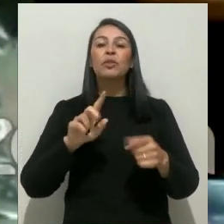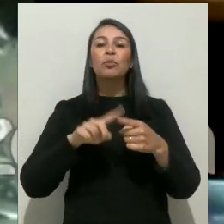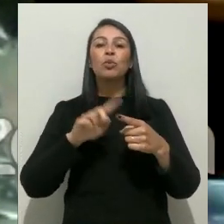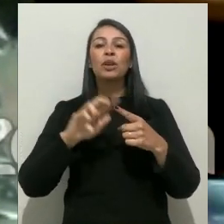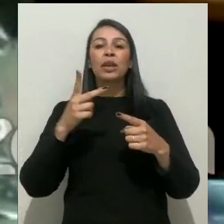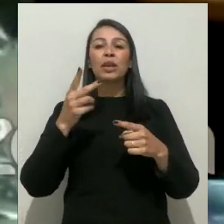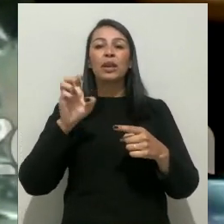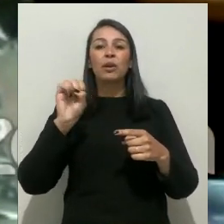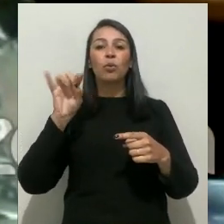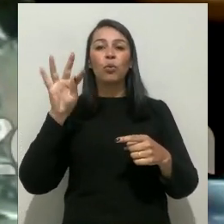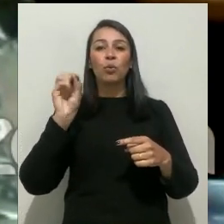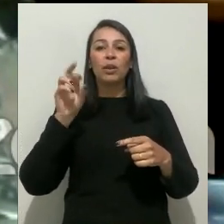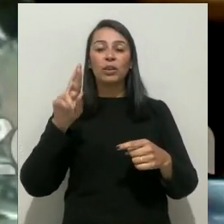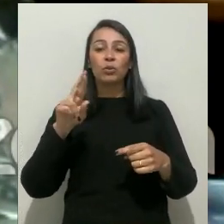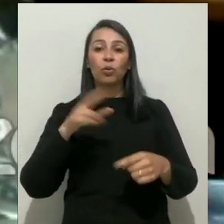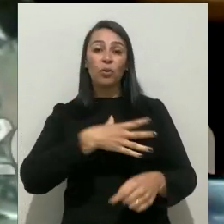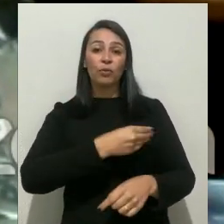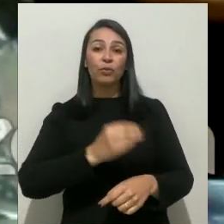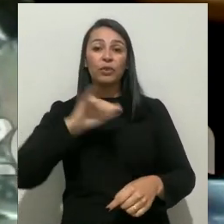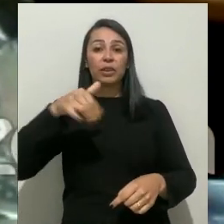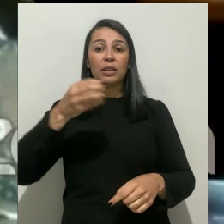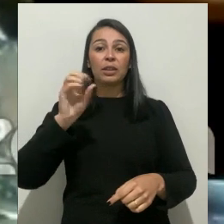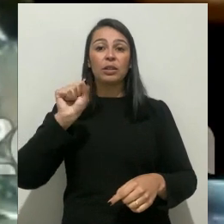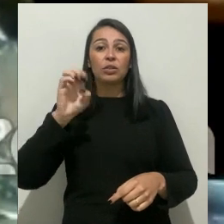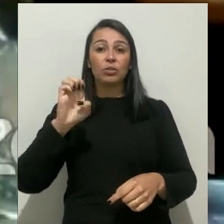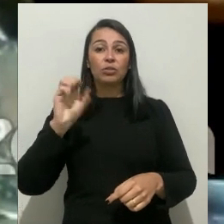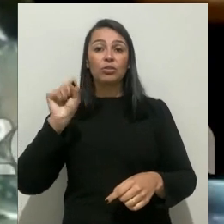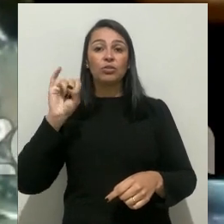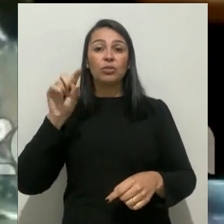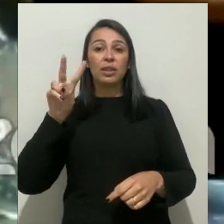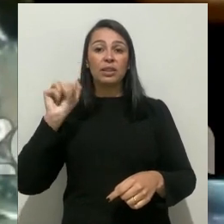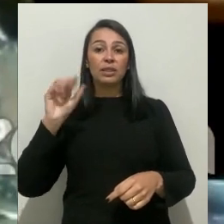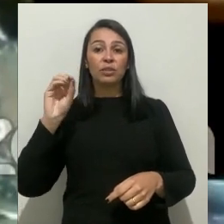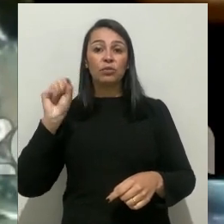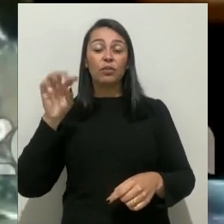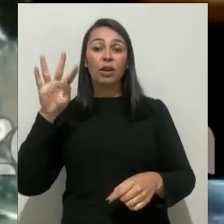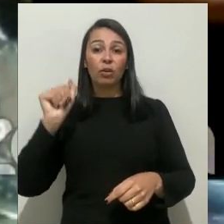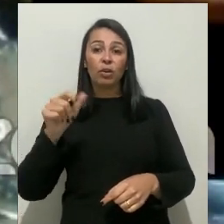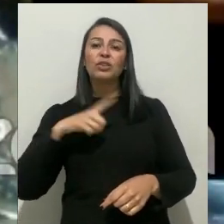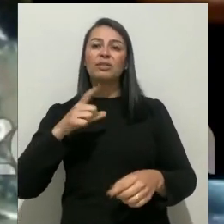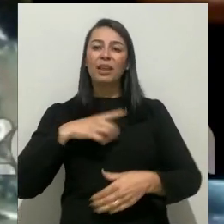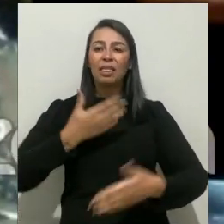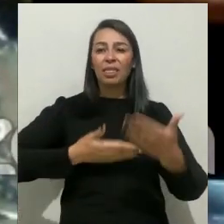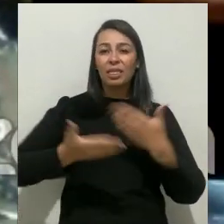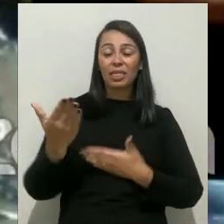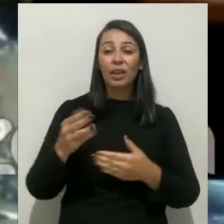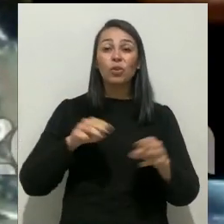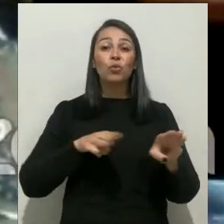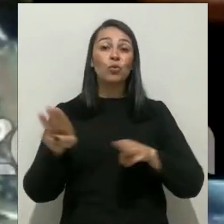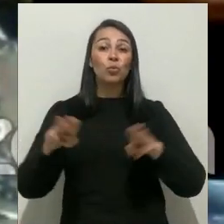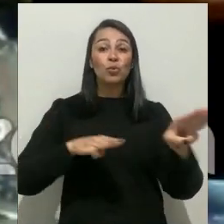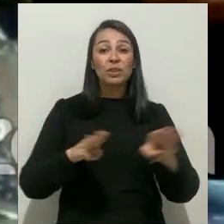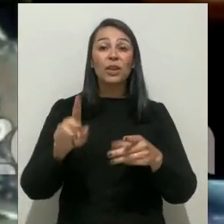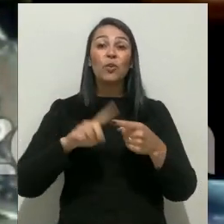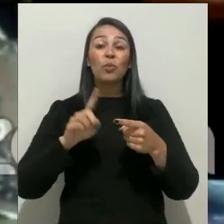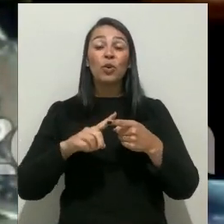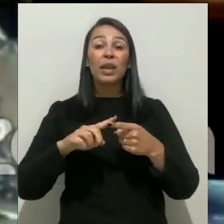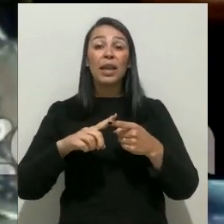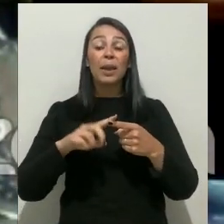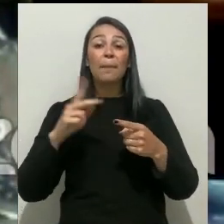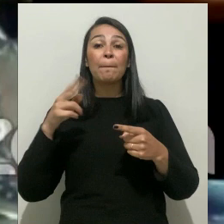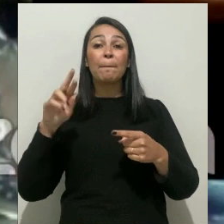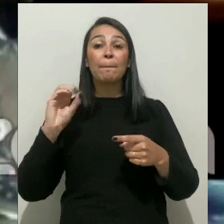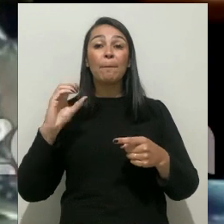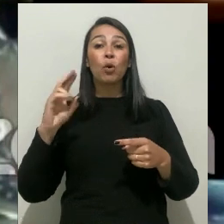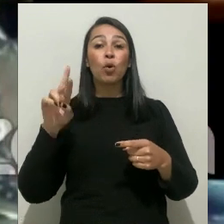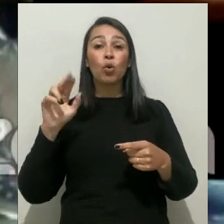era filho do José da Silva Costa, né, que tem toda uma relação com o Museu Imperial, uma vez que ele era o procurador da família